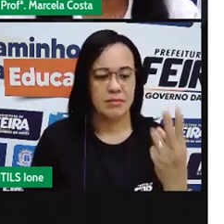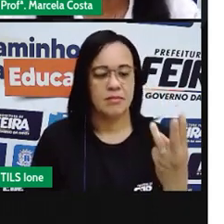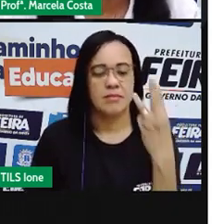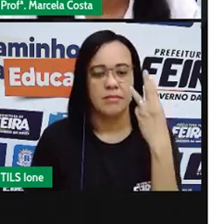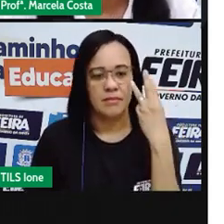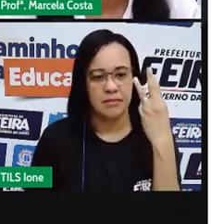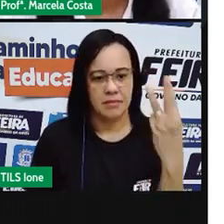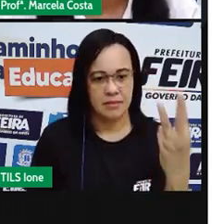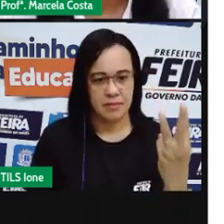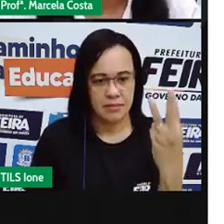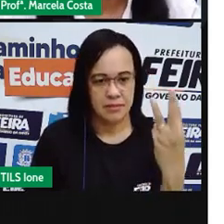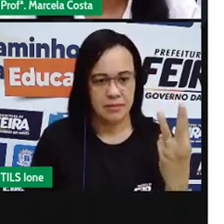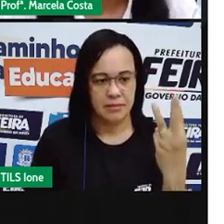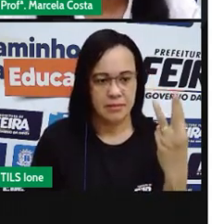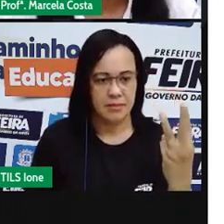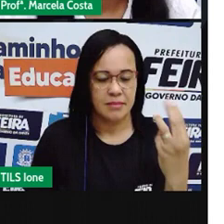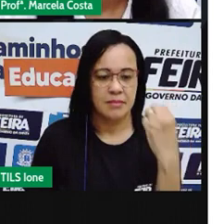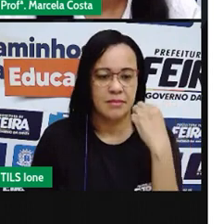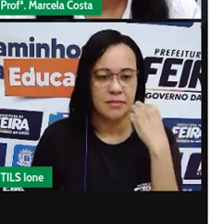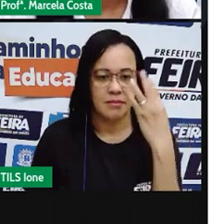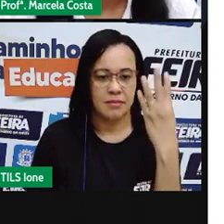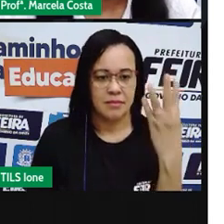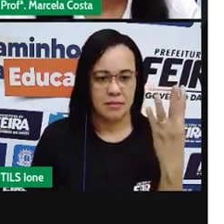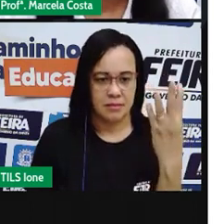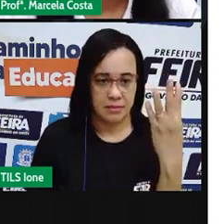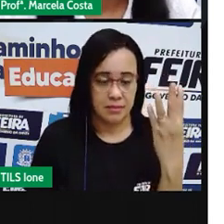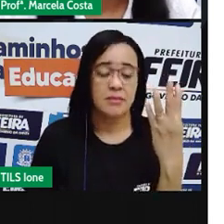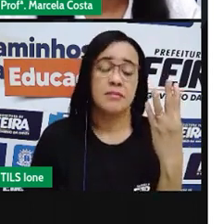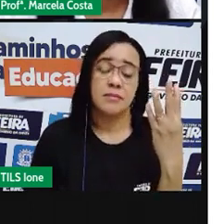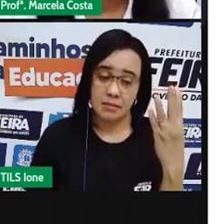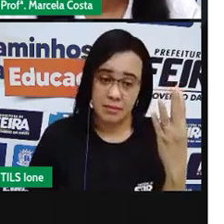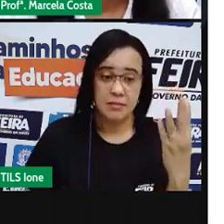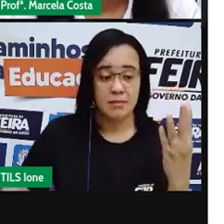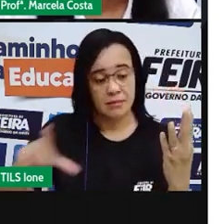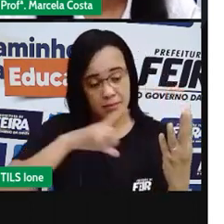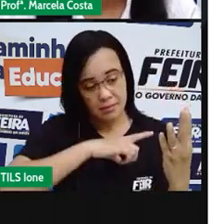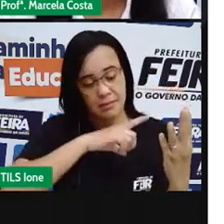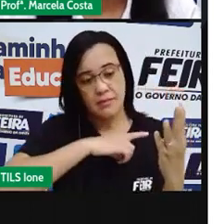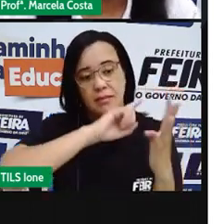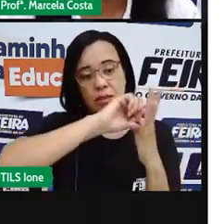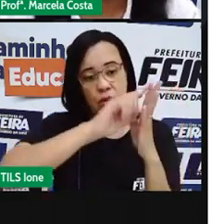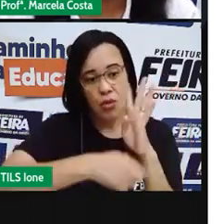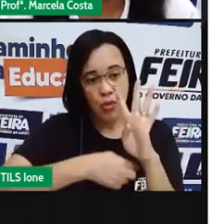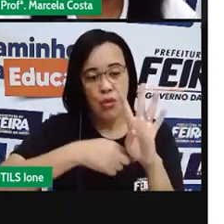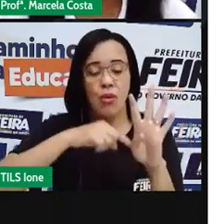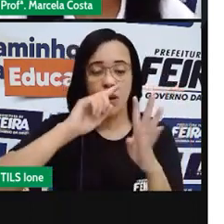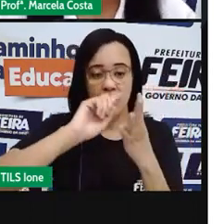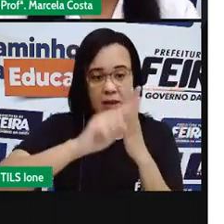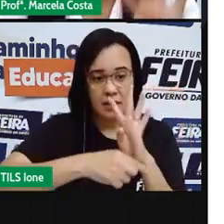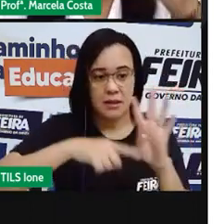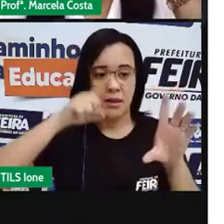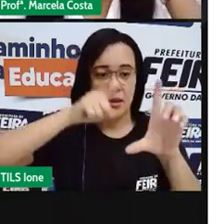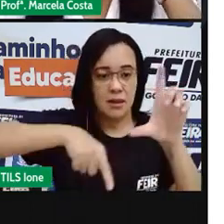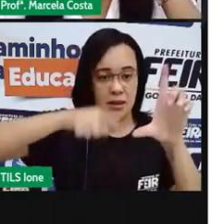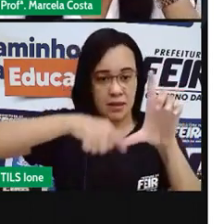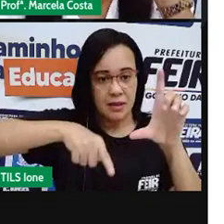duas, três, quatro. É uma palavra que vai